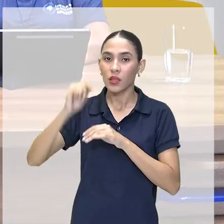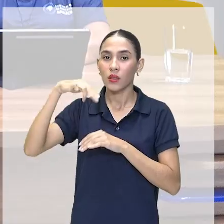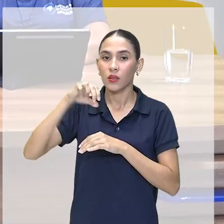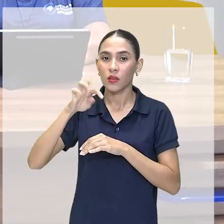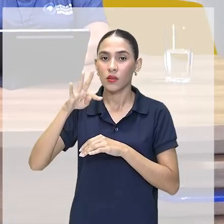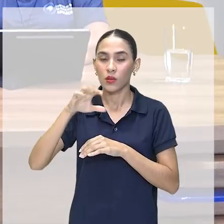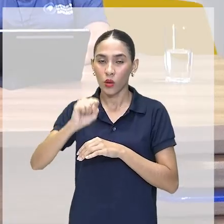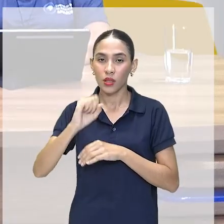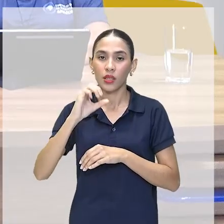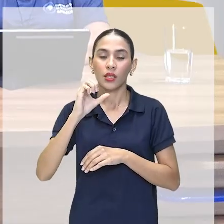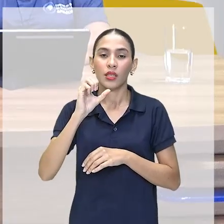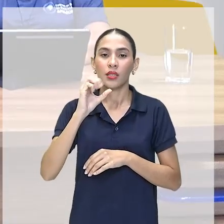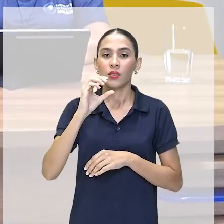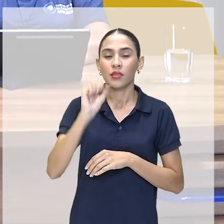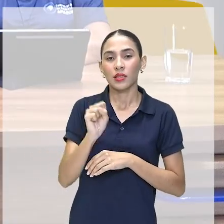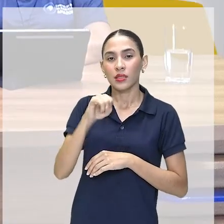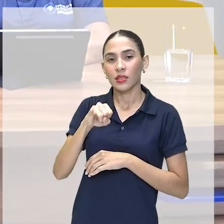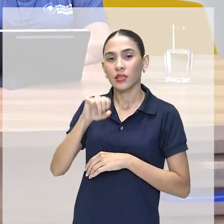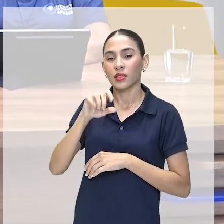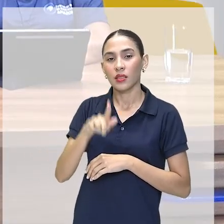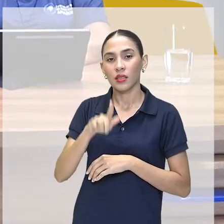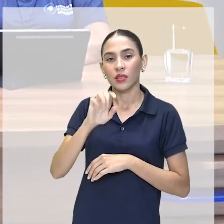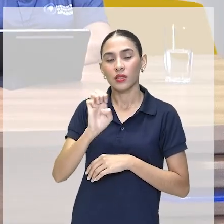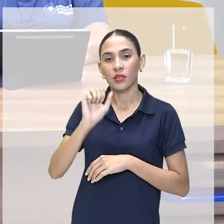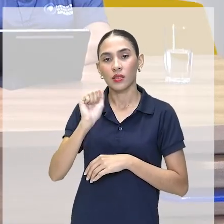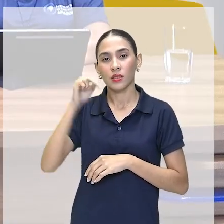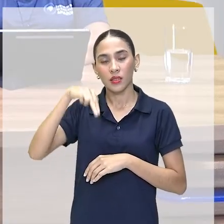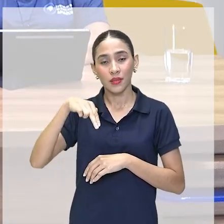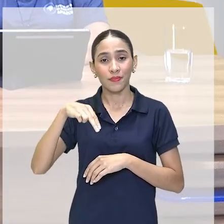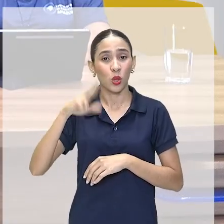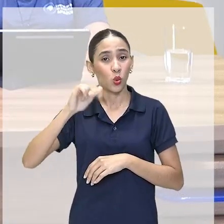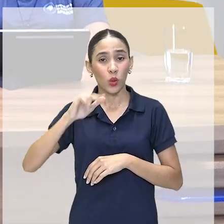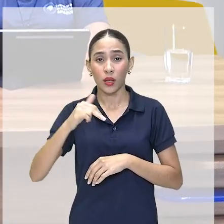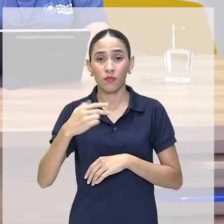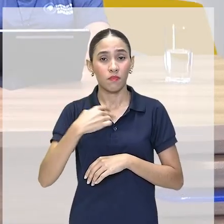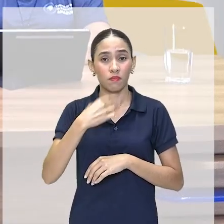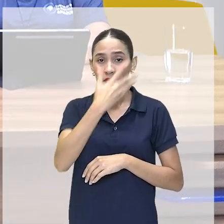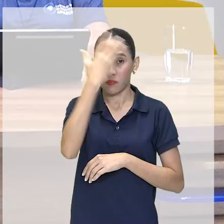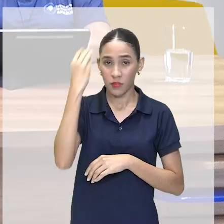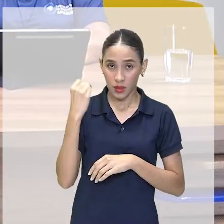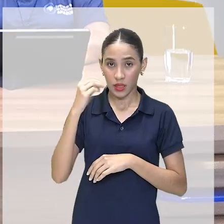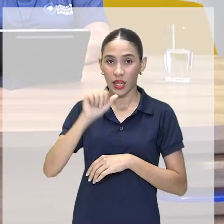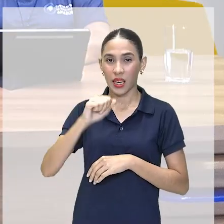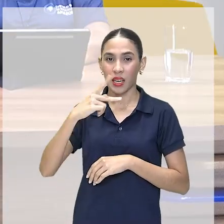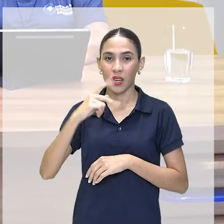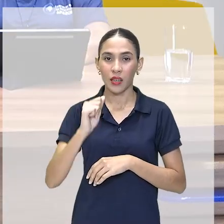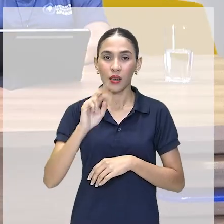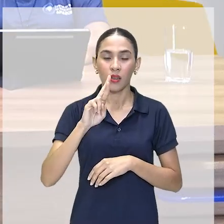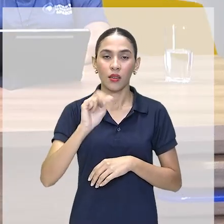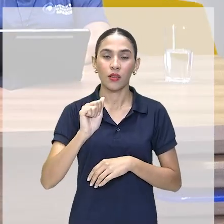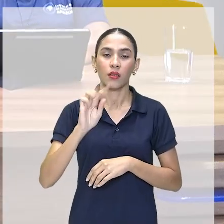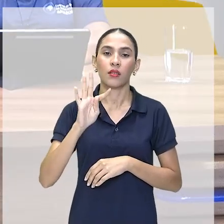emitidas para o CIGEAN, tá? Então não esqueçam nunca de fechar as aparatas.